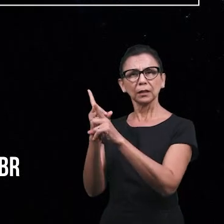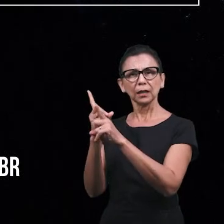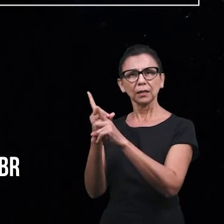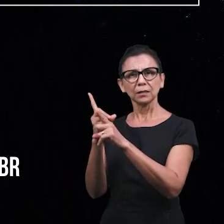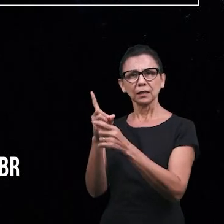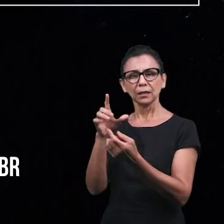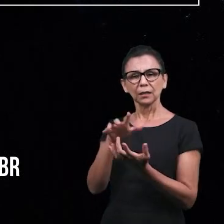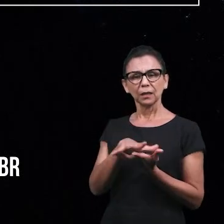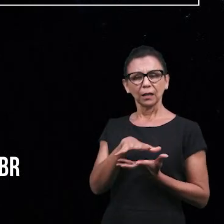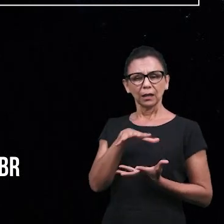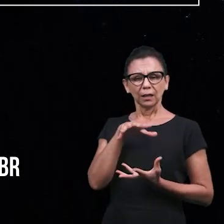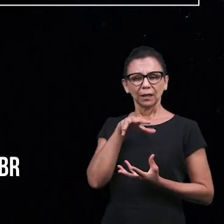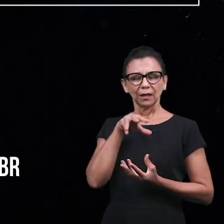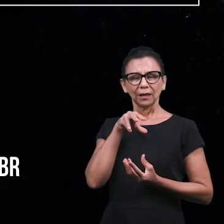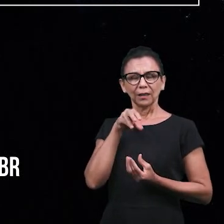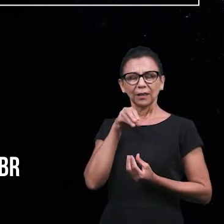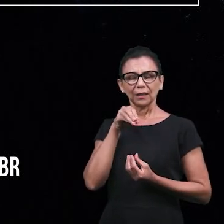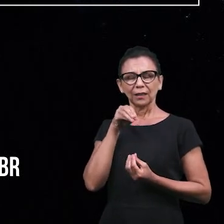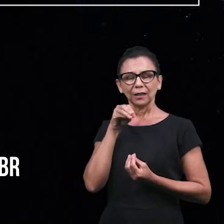Amor que aquece a